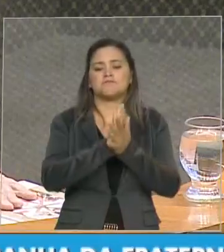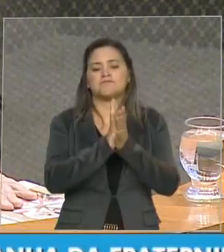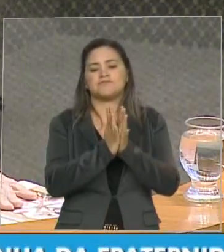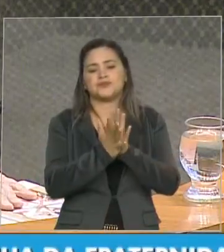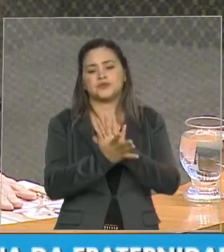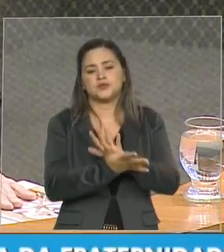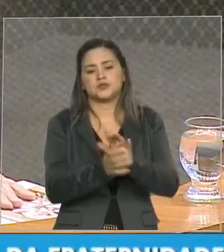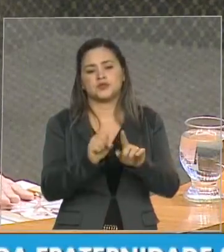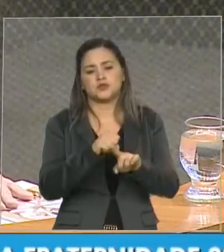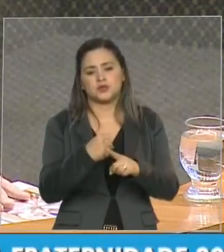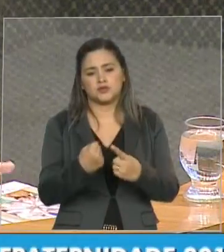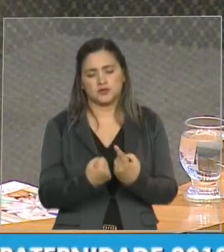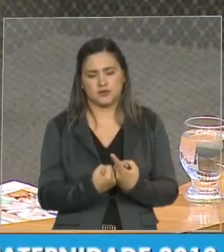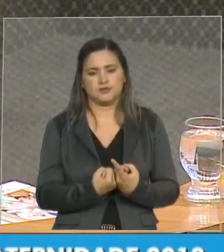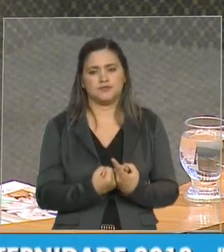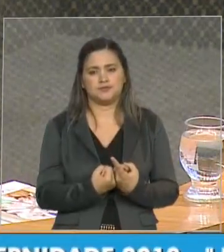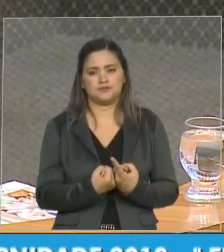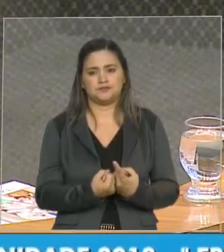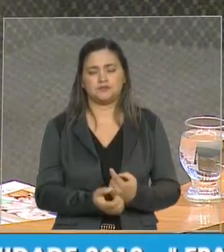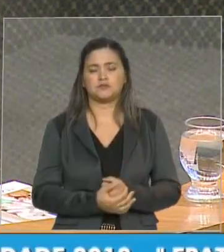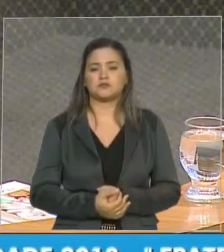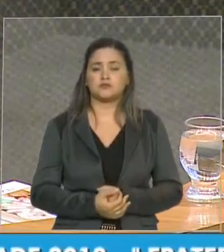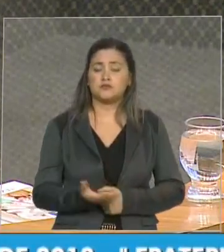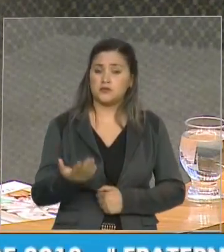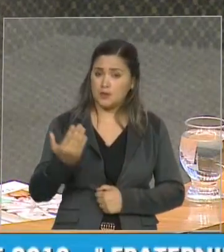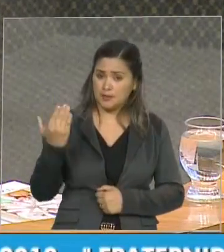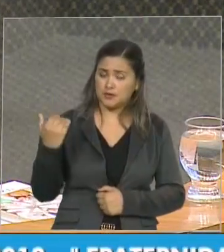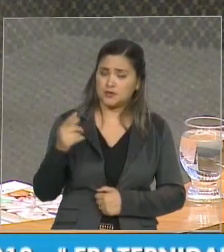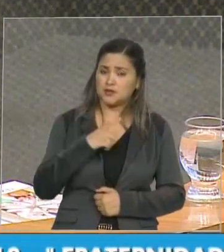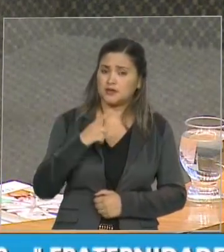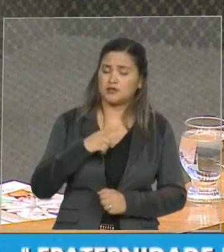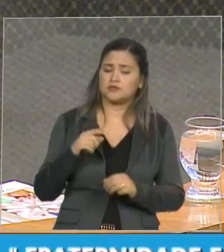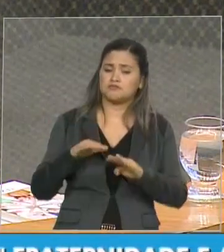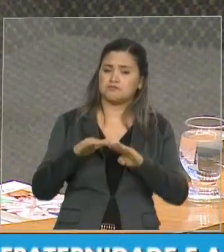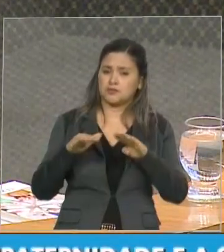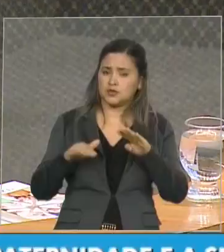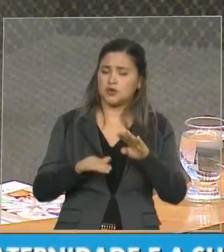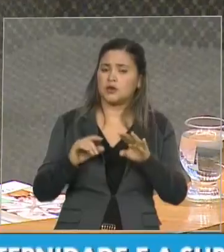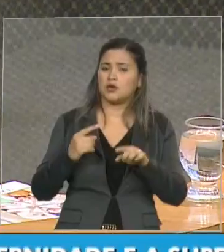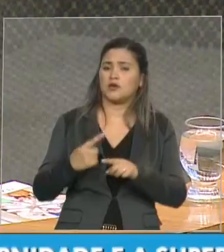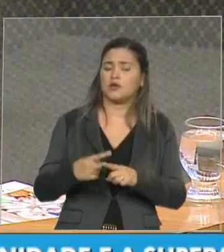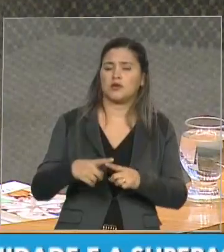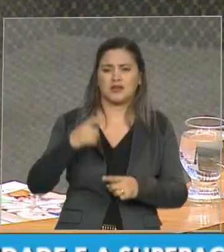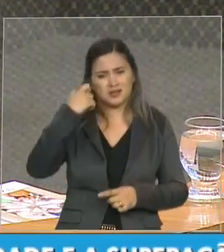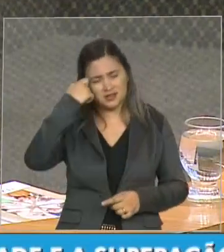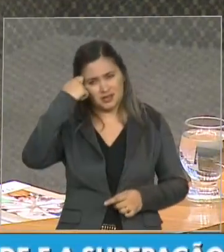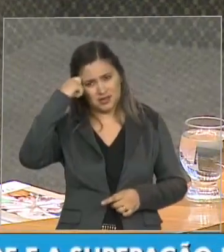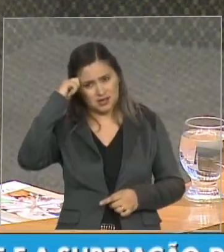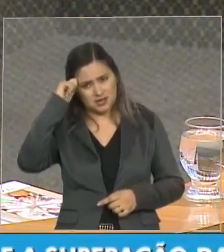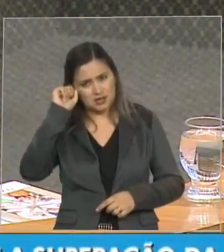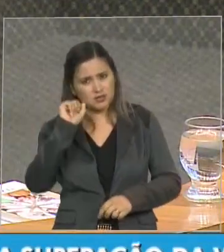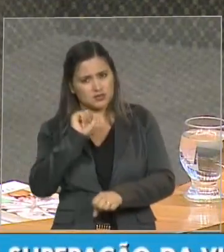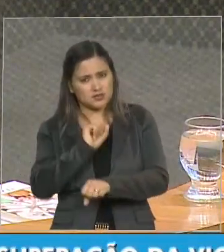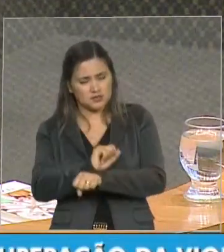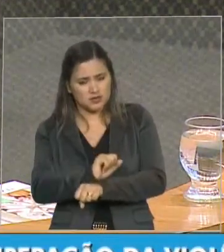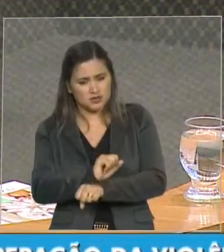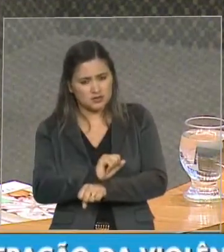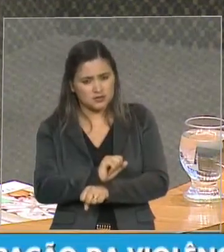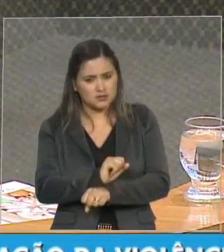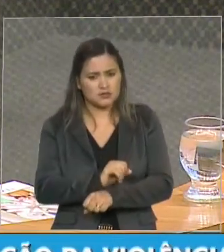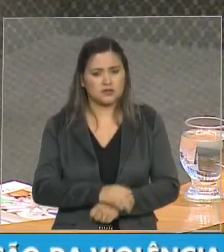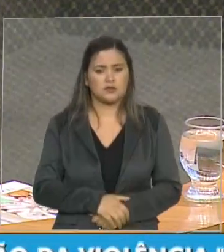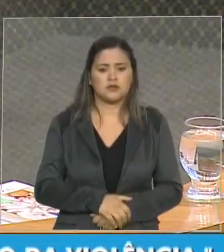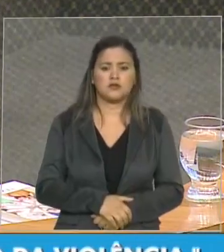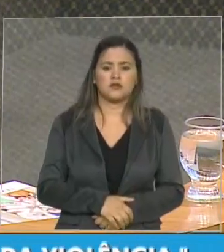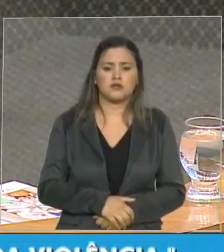Nós tivemos a desigualdade, a escravidão negra, porém, o negro, o escravo, valia, ele era